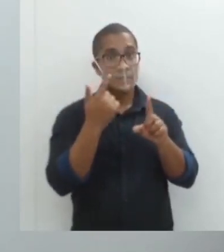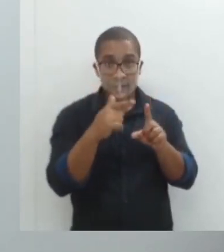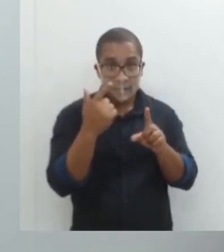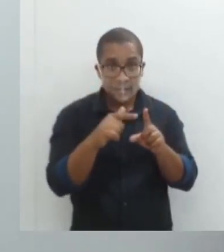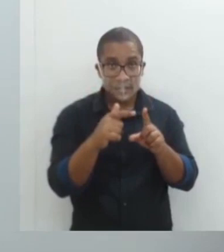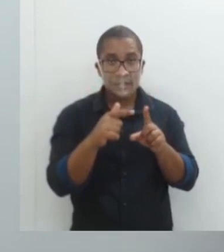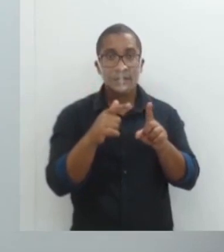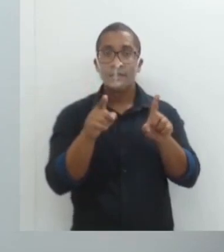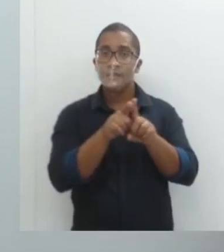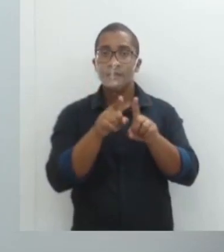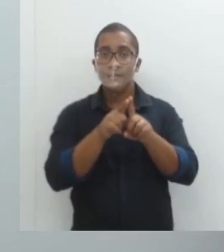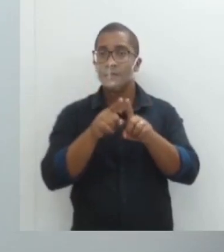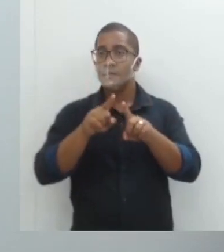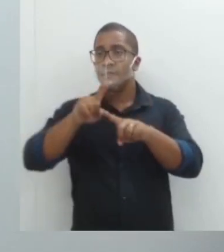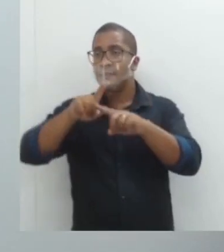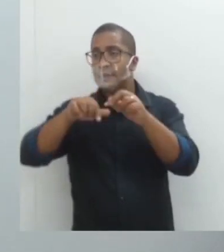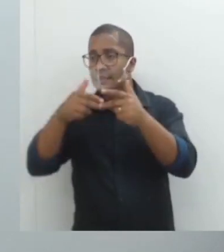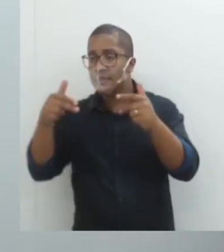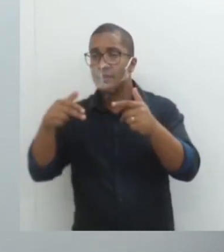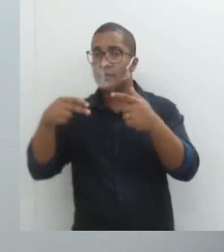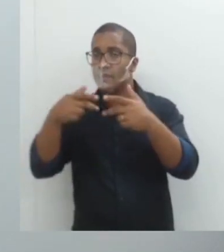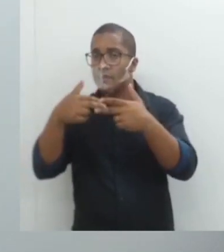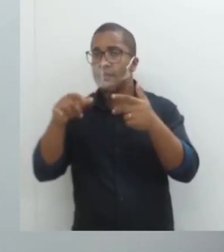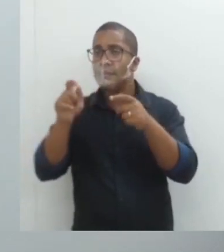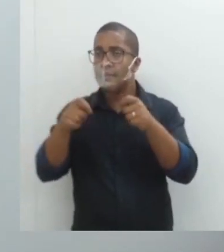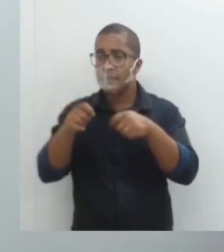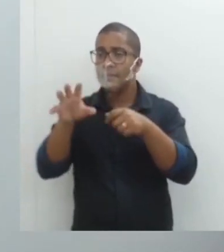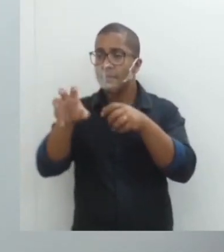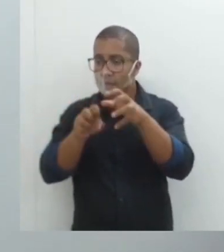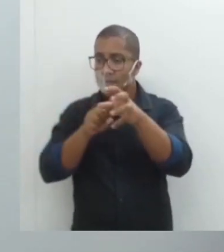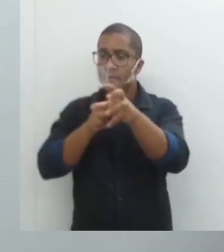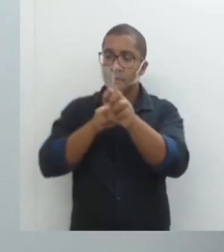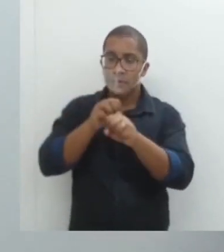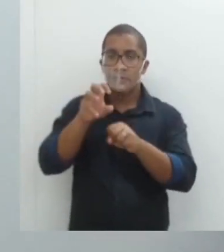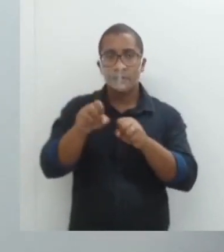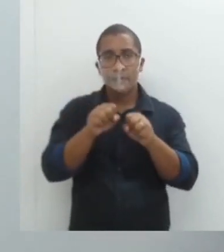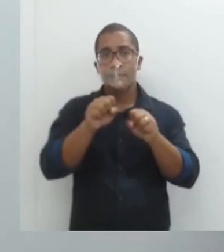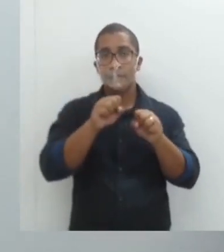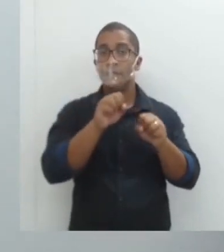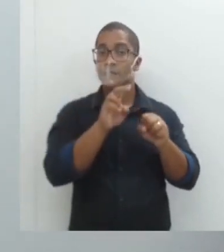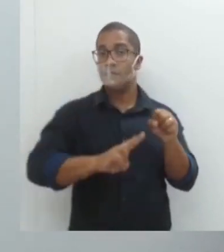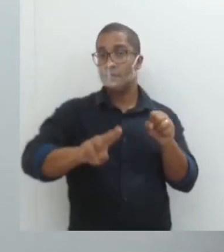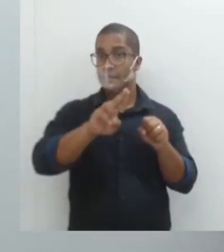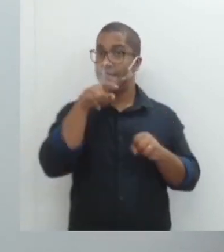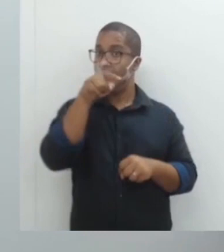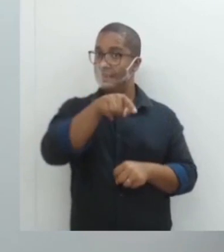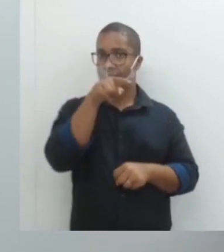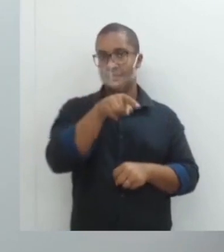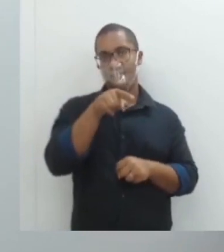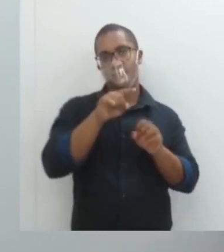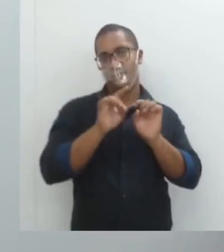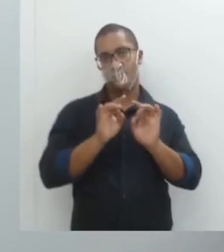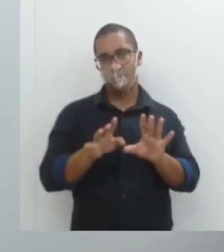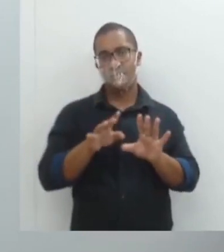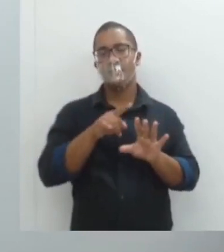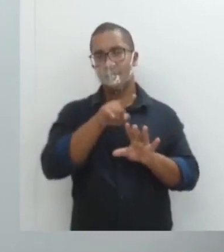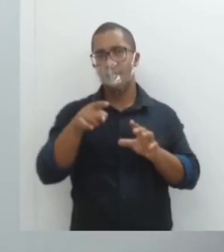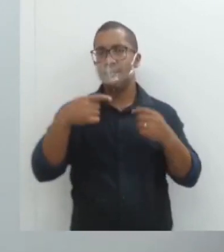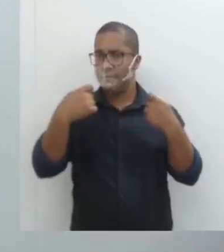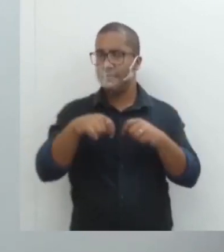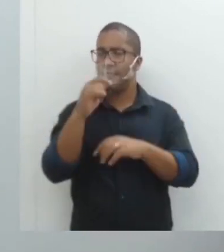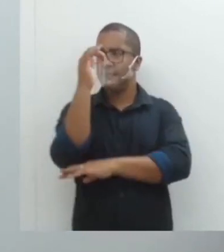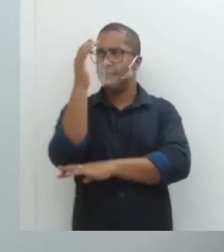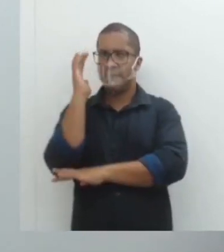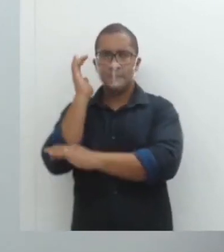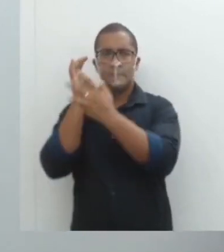matérias-primas que eles possam retirar com a devida cautela para o próprio consumo da aldeia. Então, eles precisam sim da natureza. Então, eles